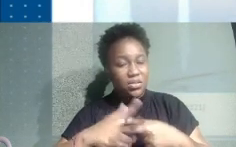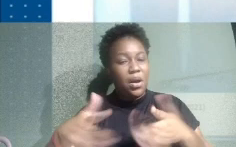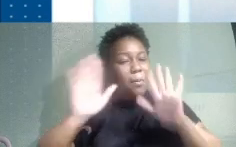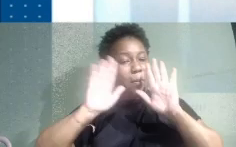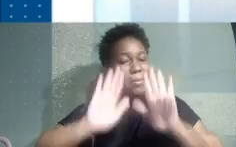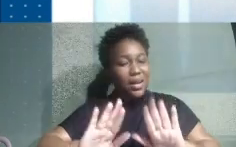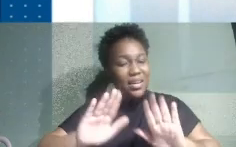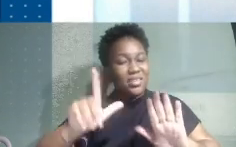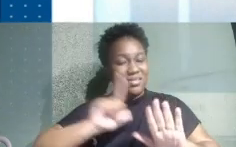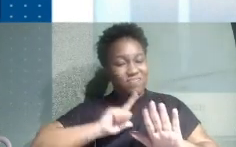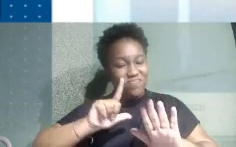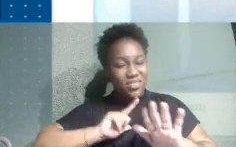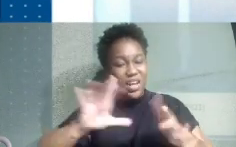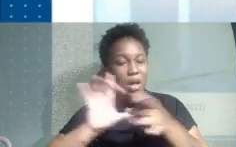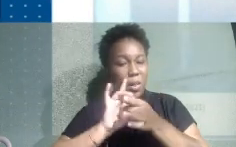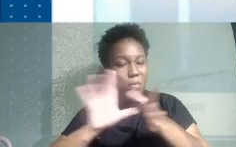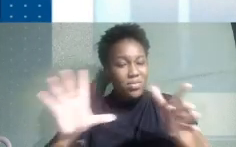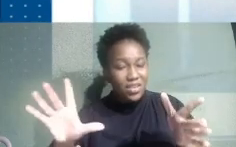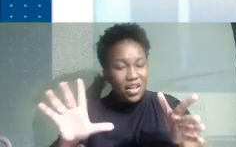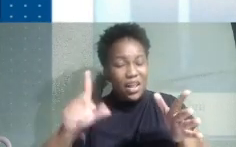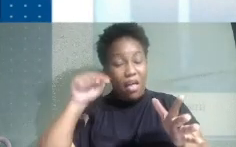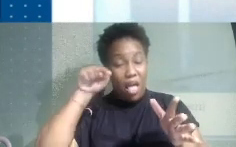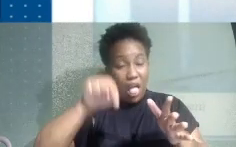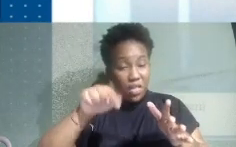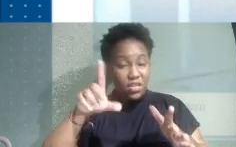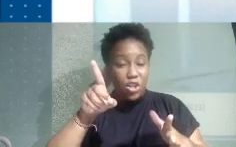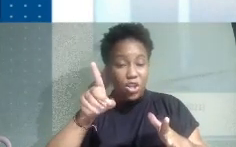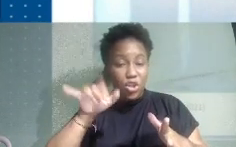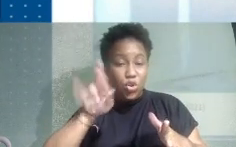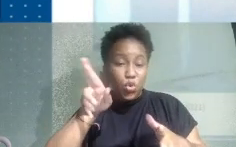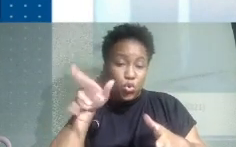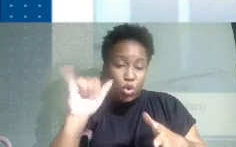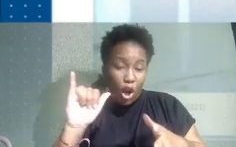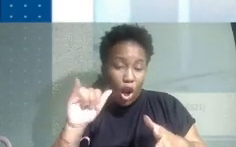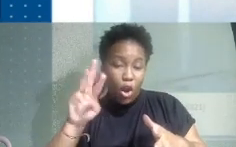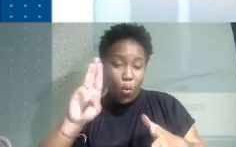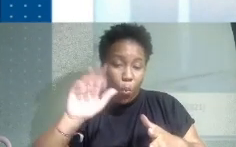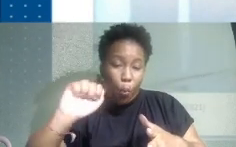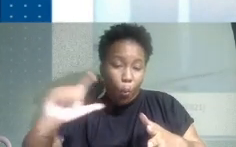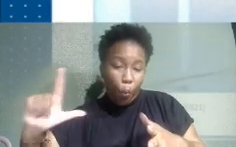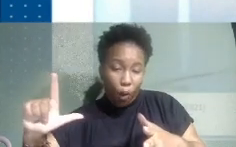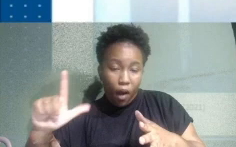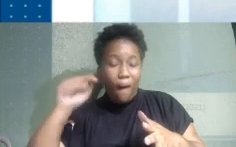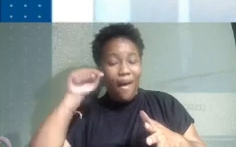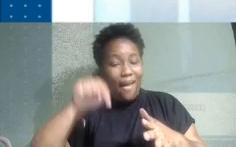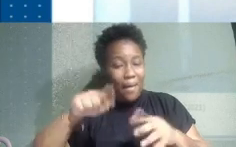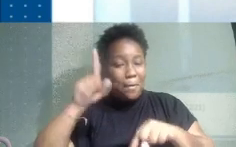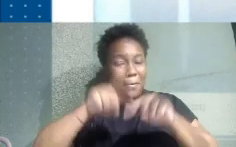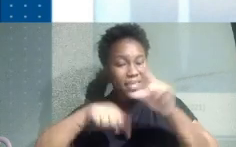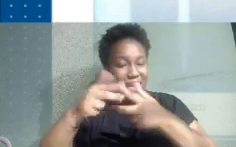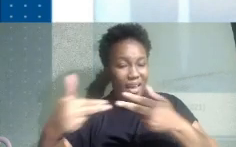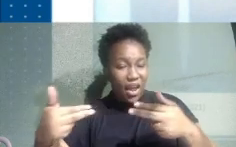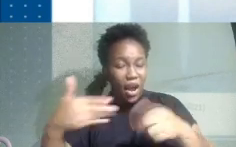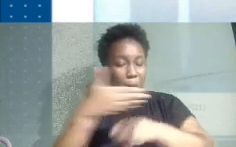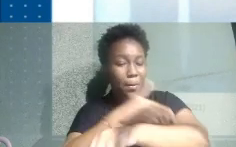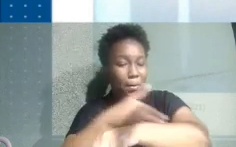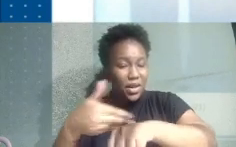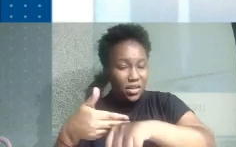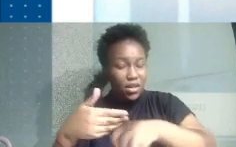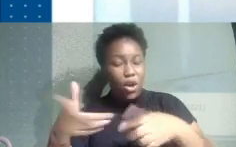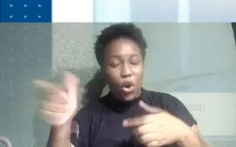uma certa liberdade dentro do drywall, por exemplo, tá? Então você consegue fazer uma manutenção melhor, fazer uma instalação de uma